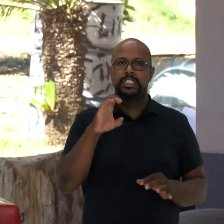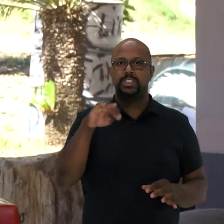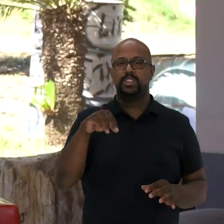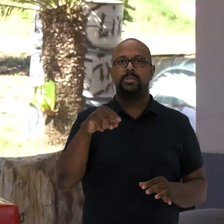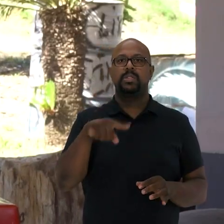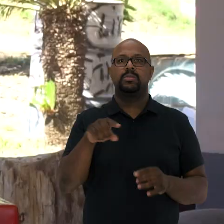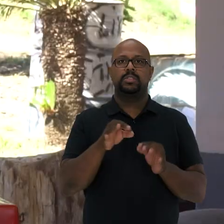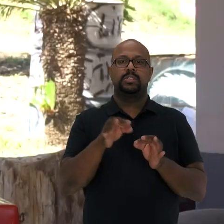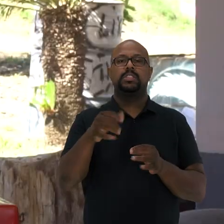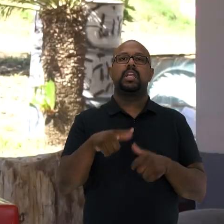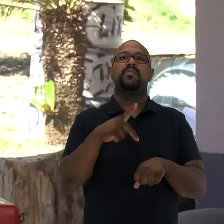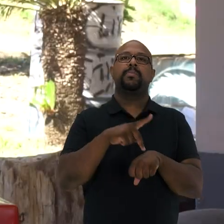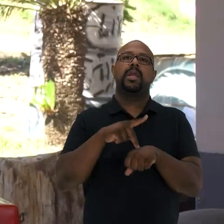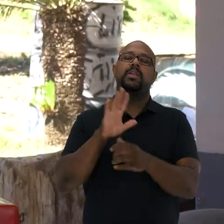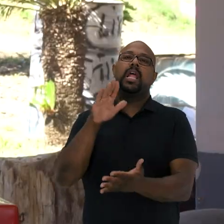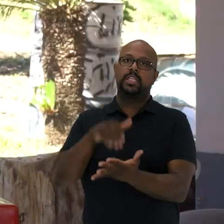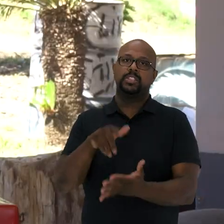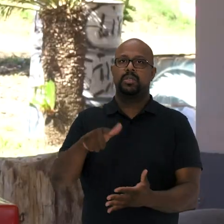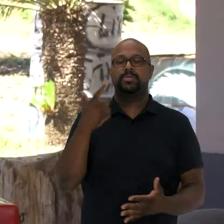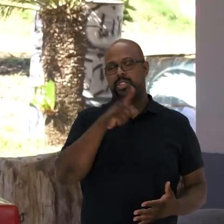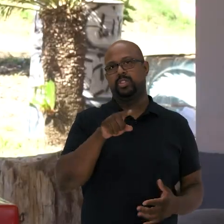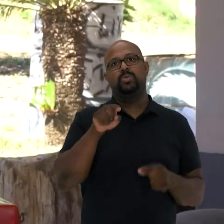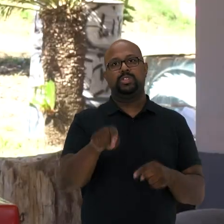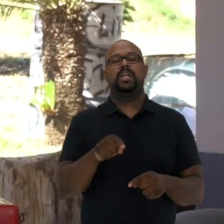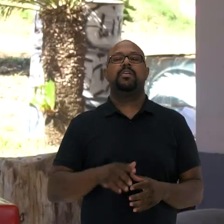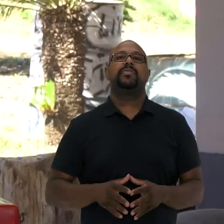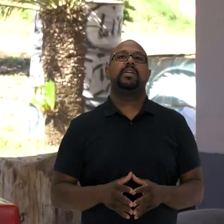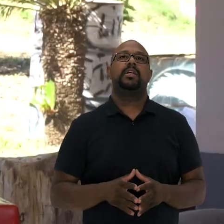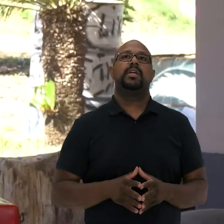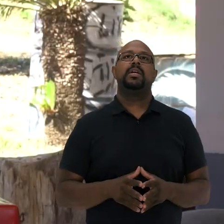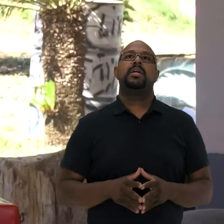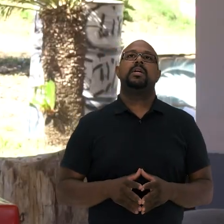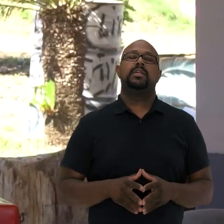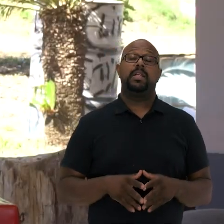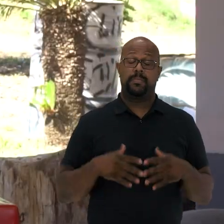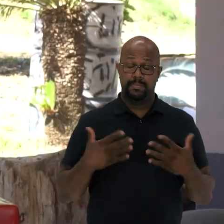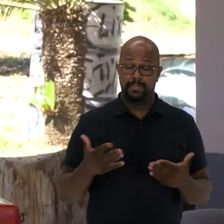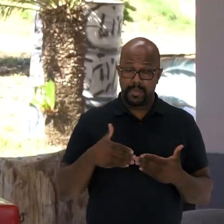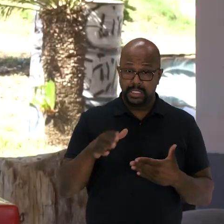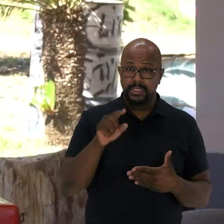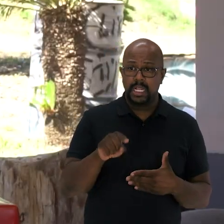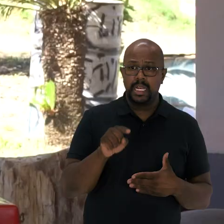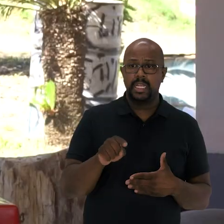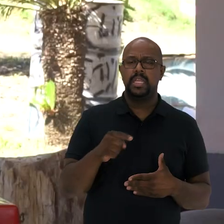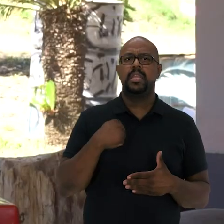22 centímetros a extensão que estava de pedra até nós chegar nele, só que a gente não enxergava, né? A partir